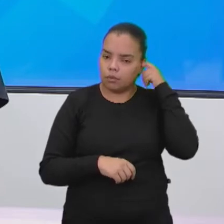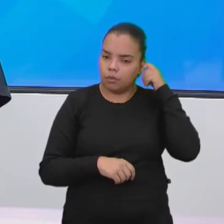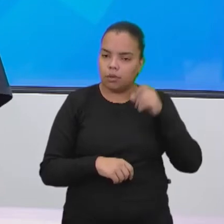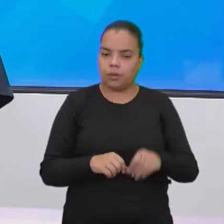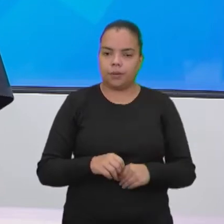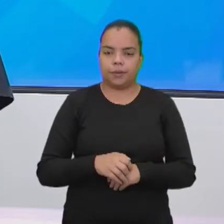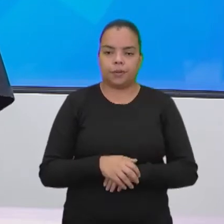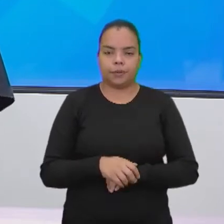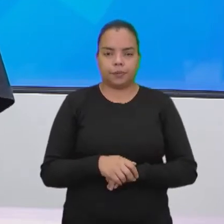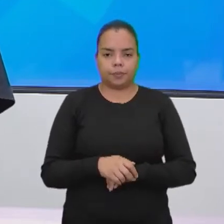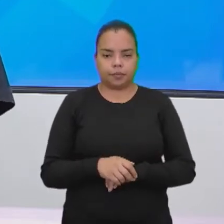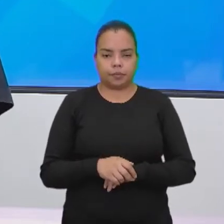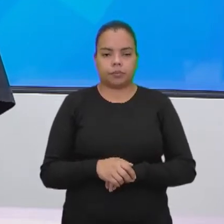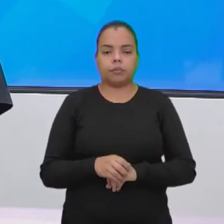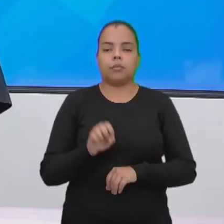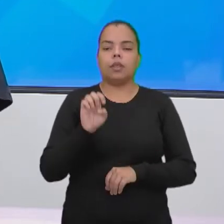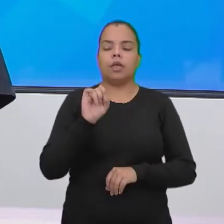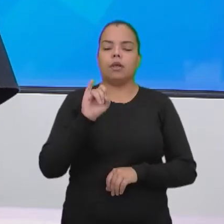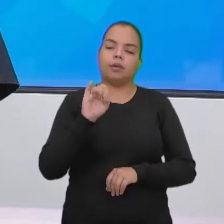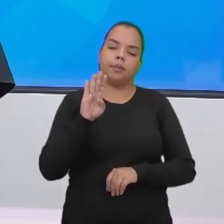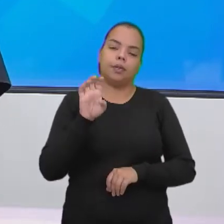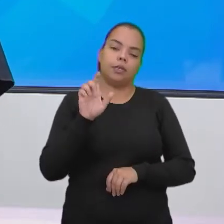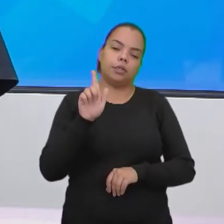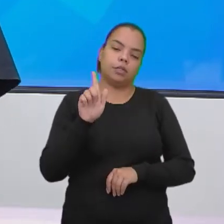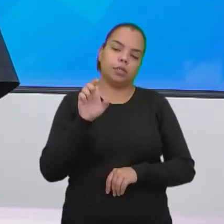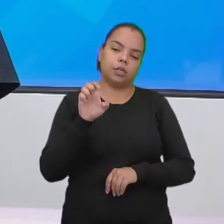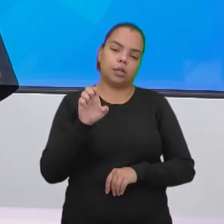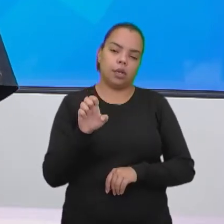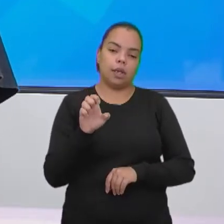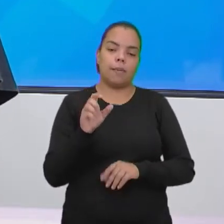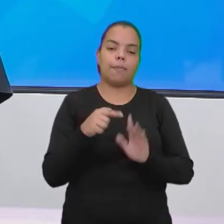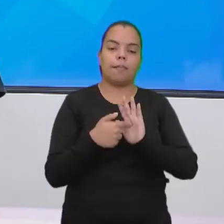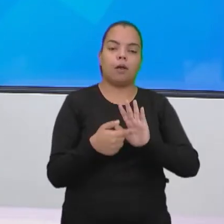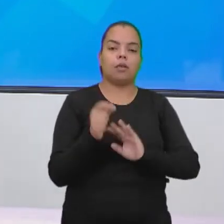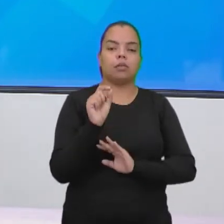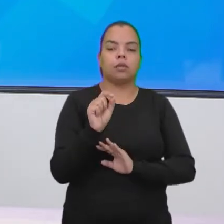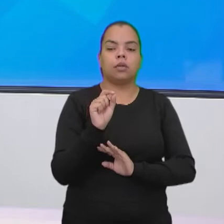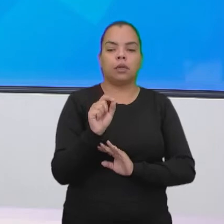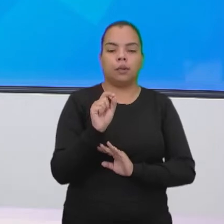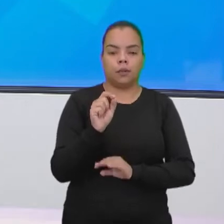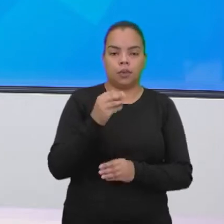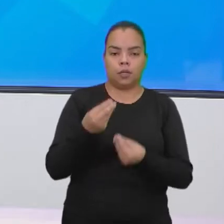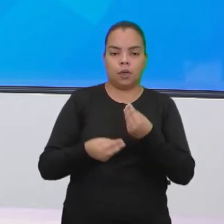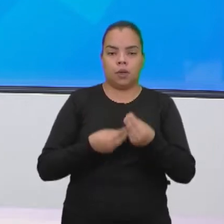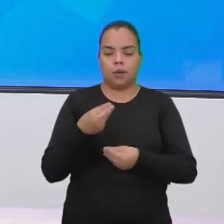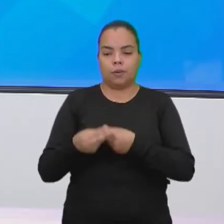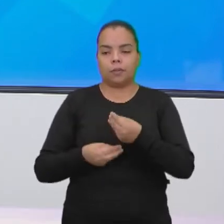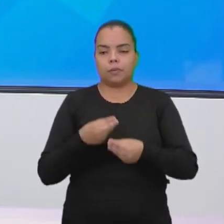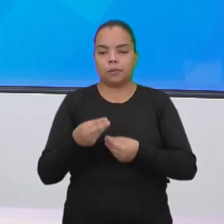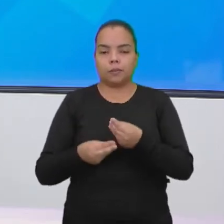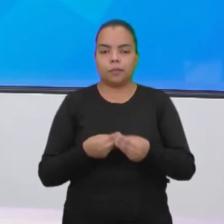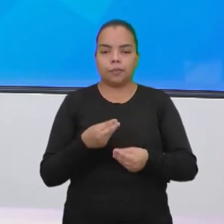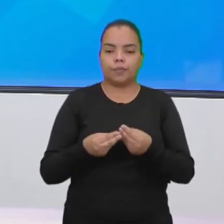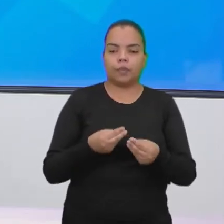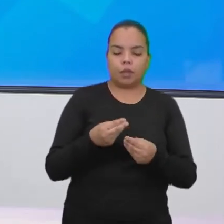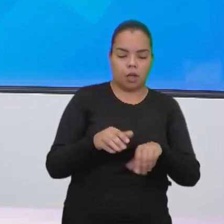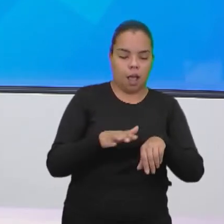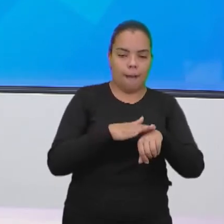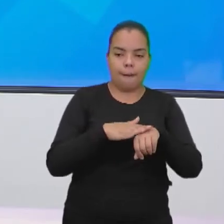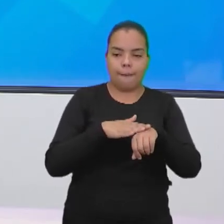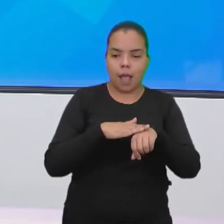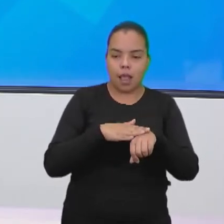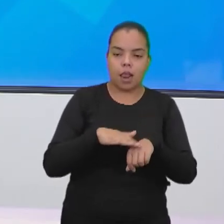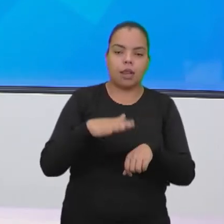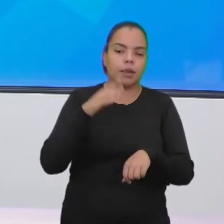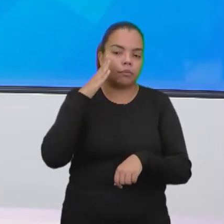né, essa questão aí, tá até, né, do perfil, né, das cores aí, né, em relação a brancos, pretos e